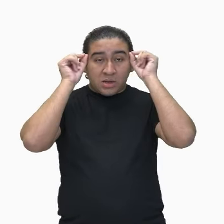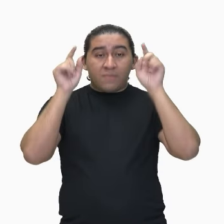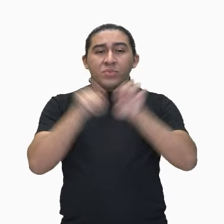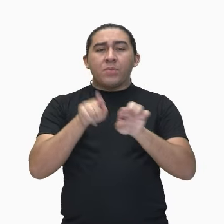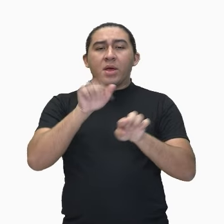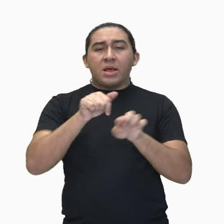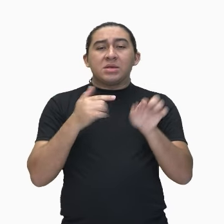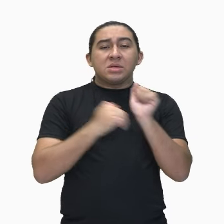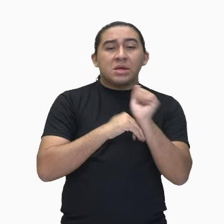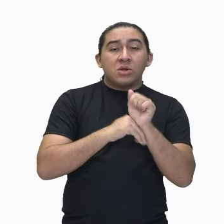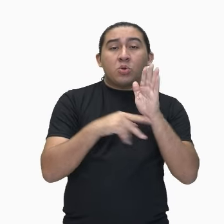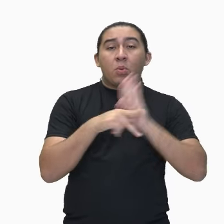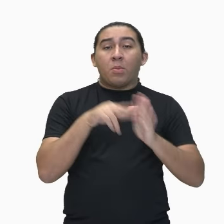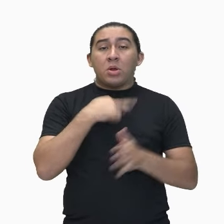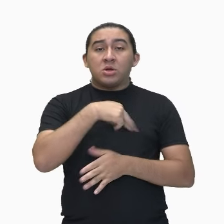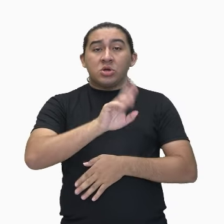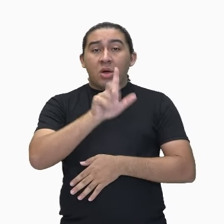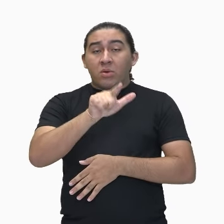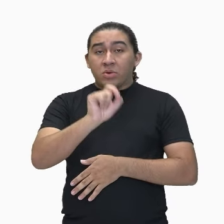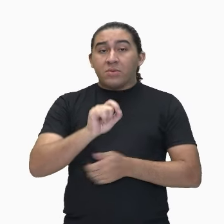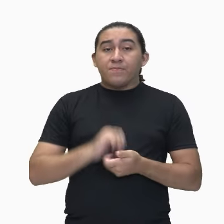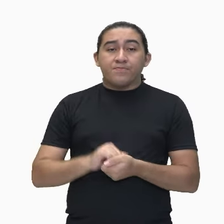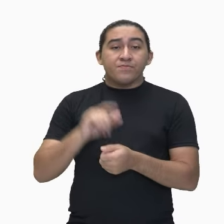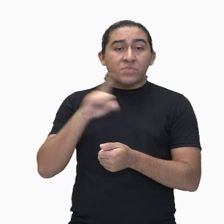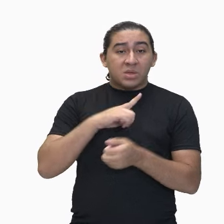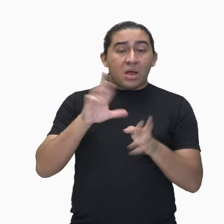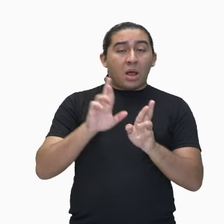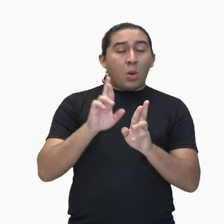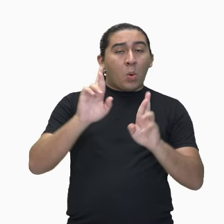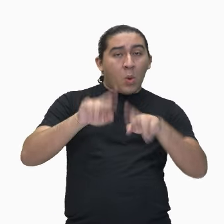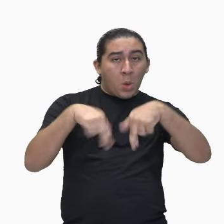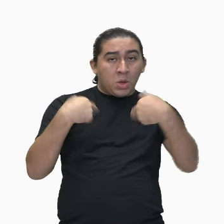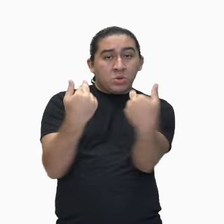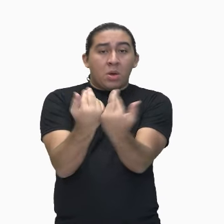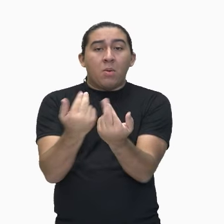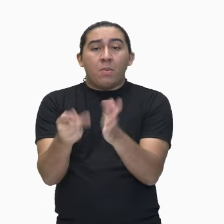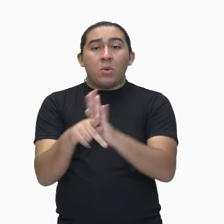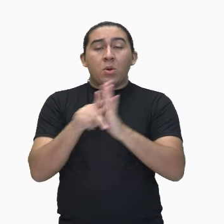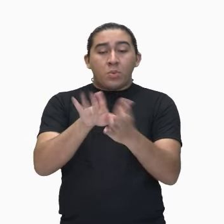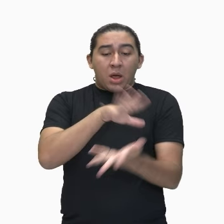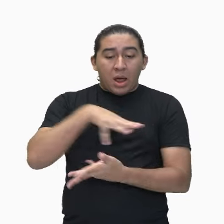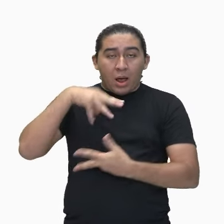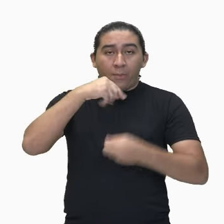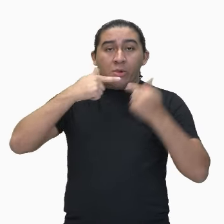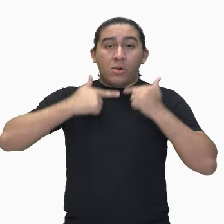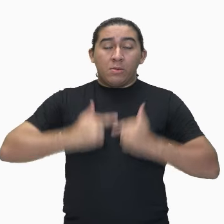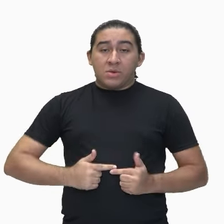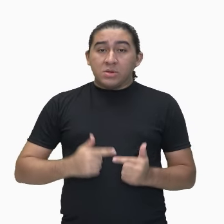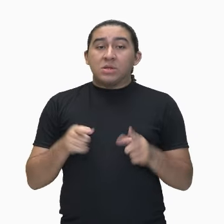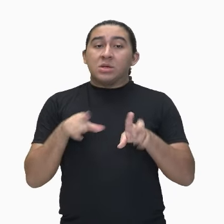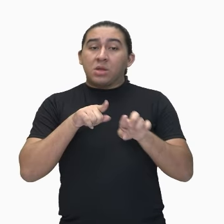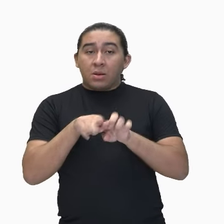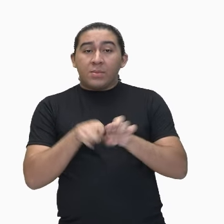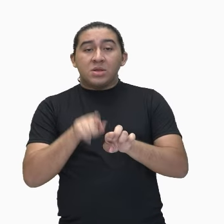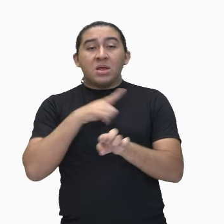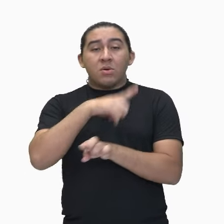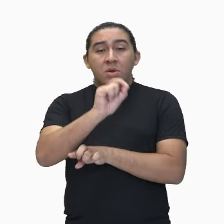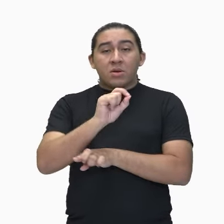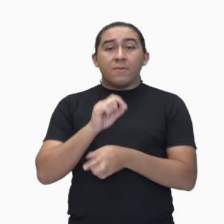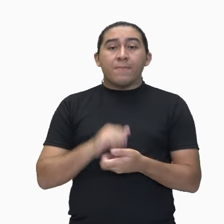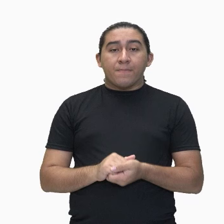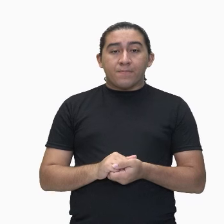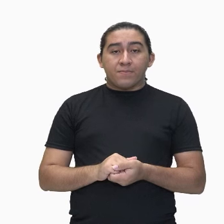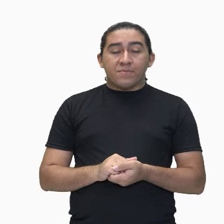são referentes ao quê? Aos rituais de purificação da alma para livrá-la da